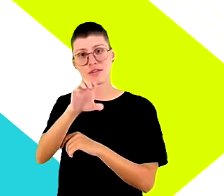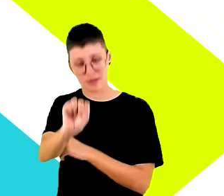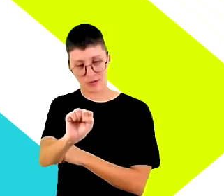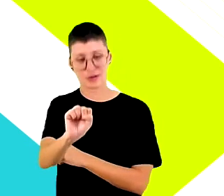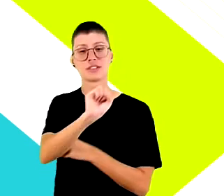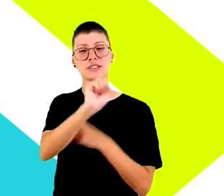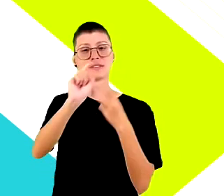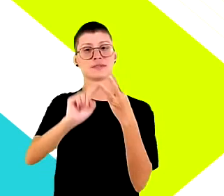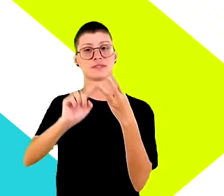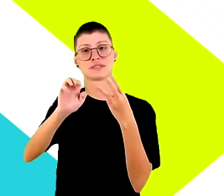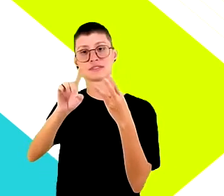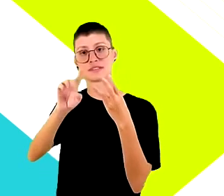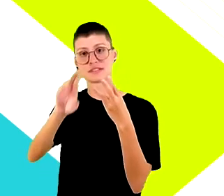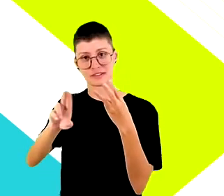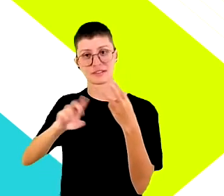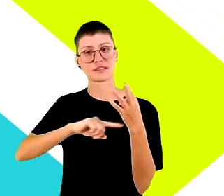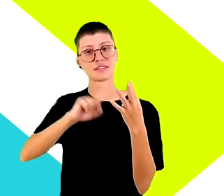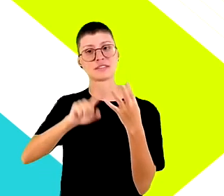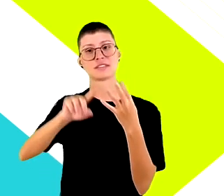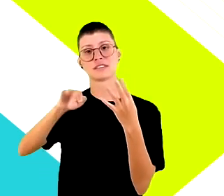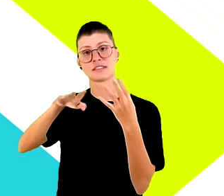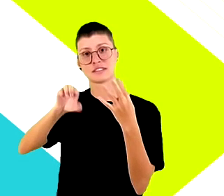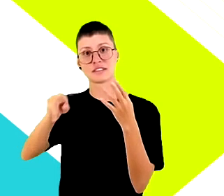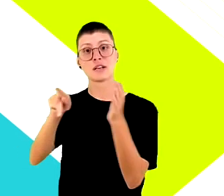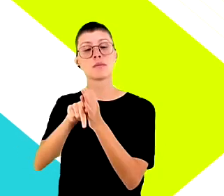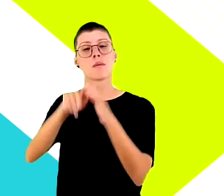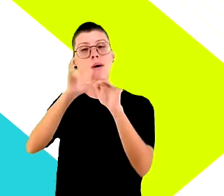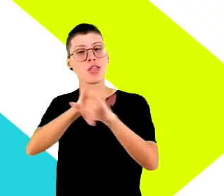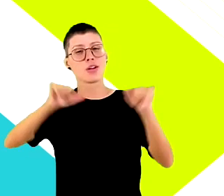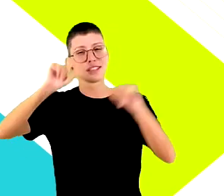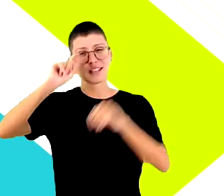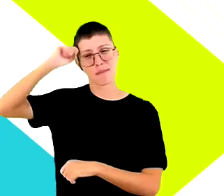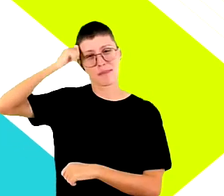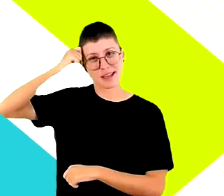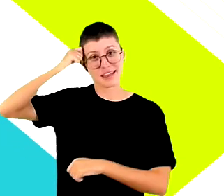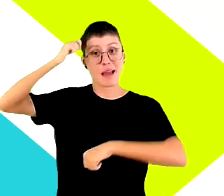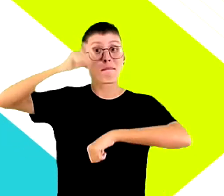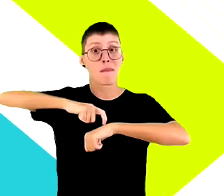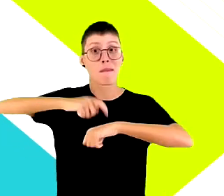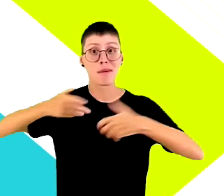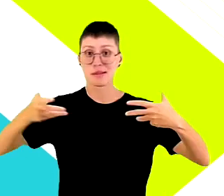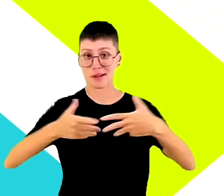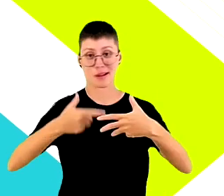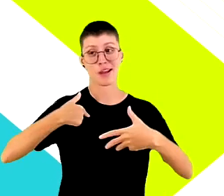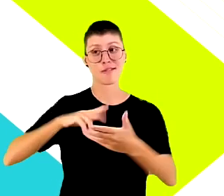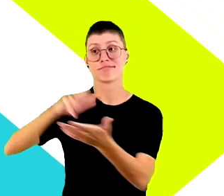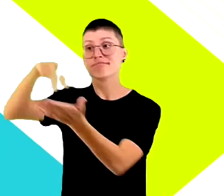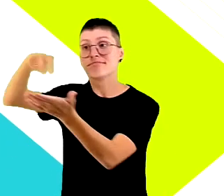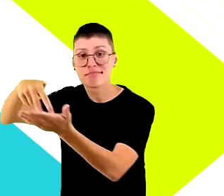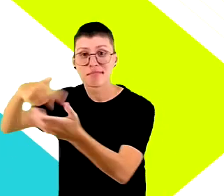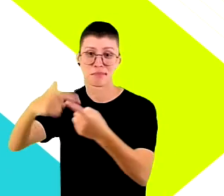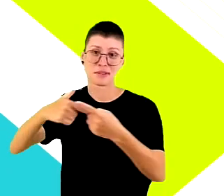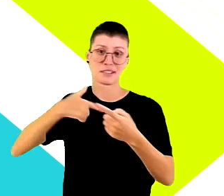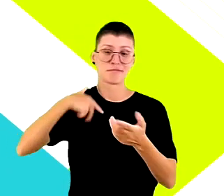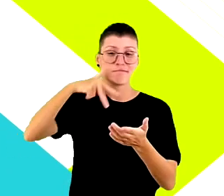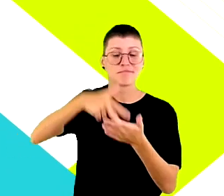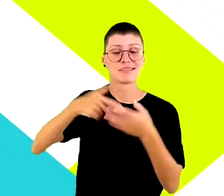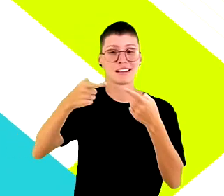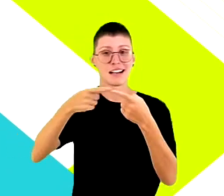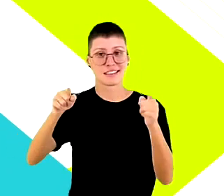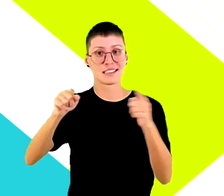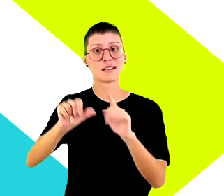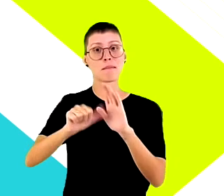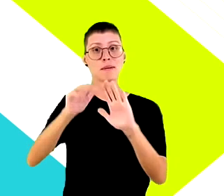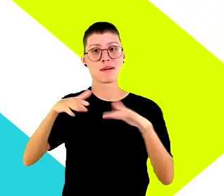Thaís Bernardes, do Notícia Preta. Notícia Preta está, neste momento, eu não estou lá, porque eu estou aqui, está lançando a primeira escola de